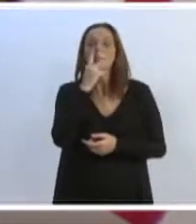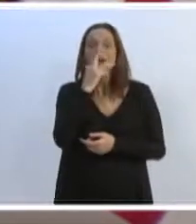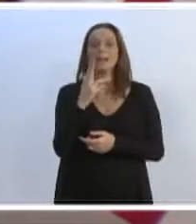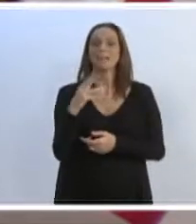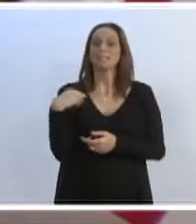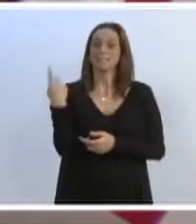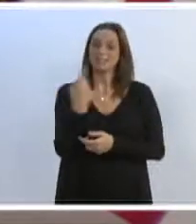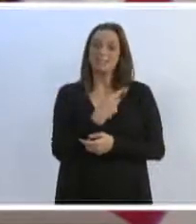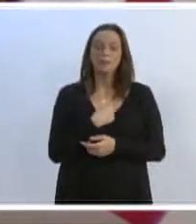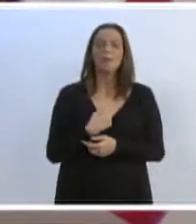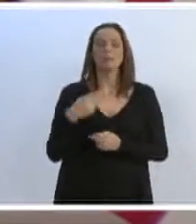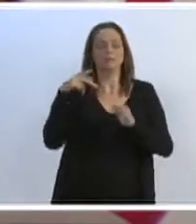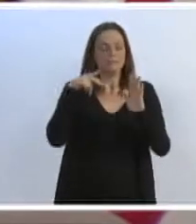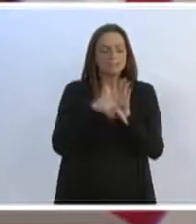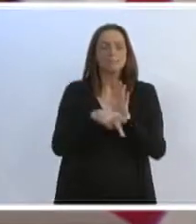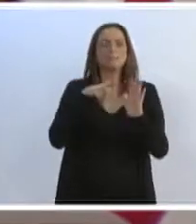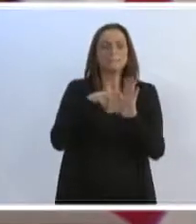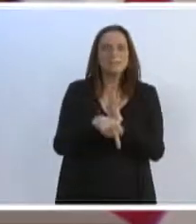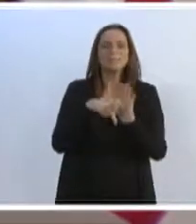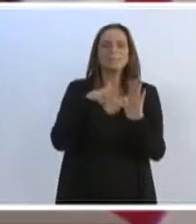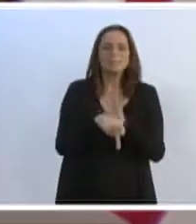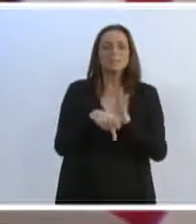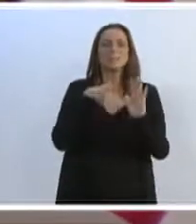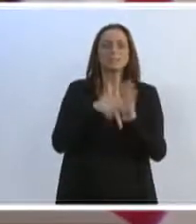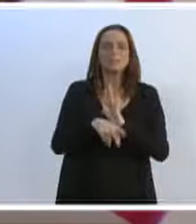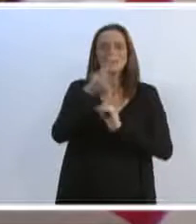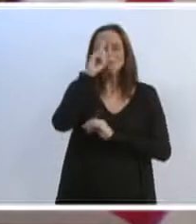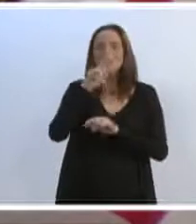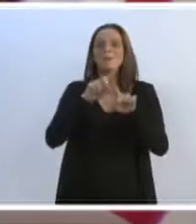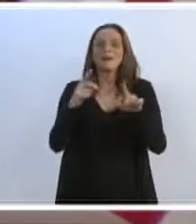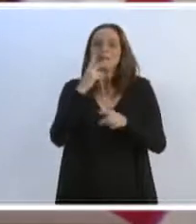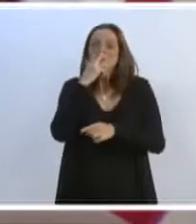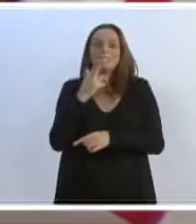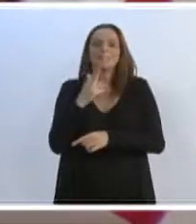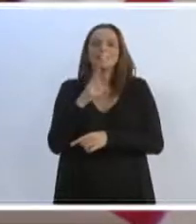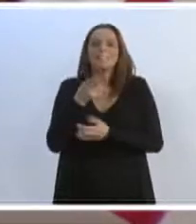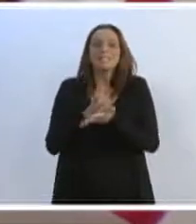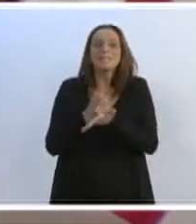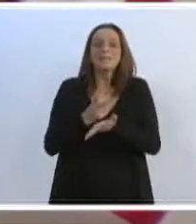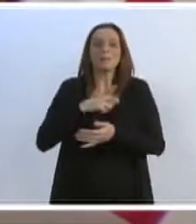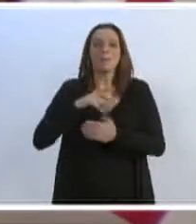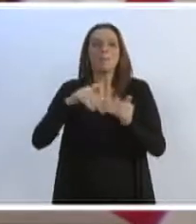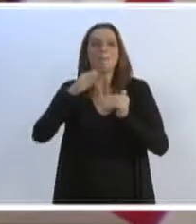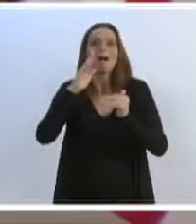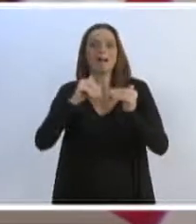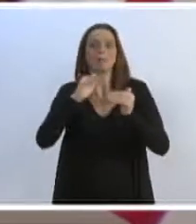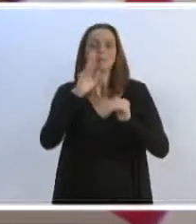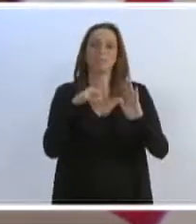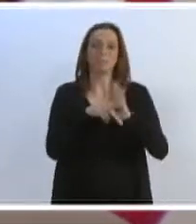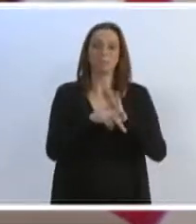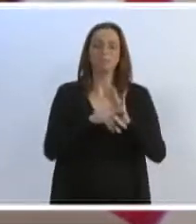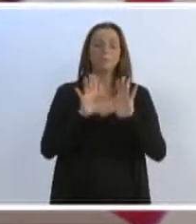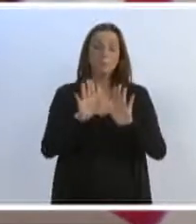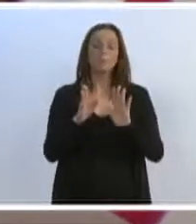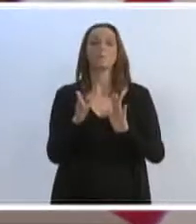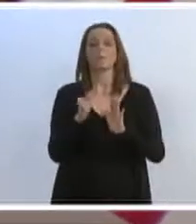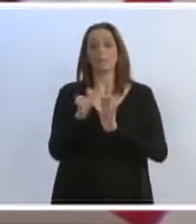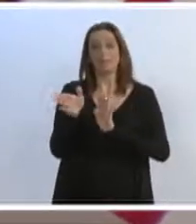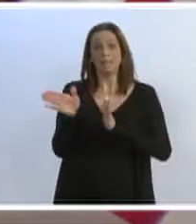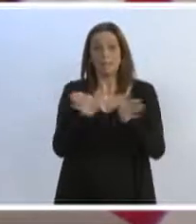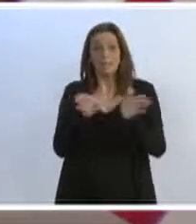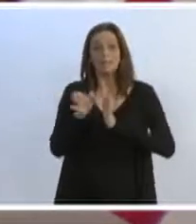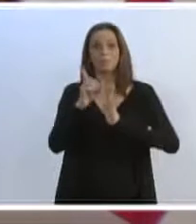que tenha desenhado o que nós conhecemos como a história de Blumenau. Talvez seja o Ferreira da Silva que tenha plantado